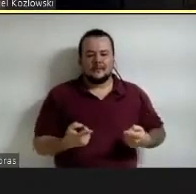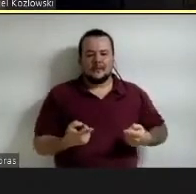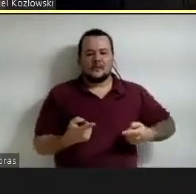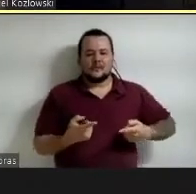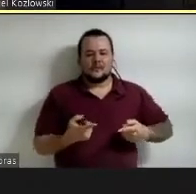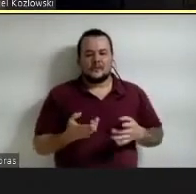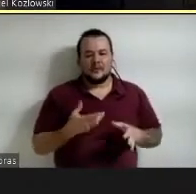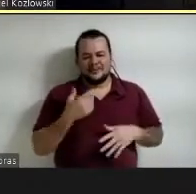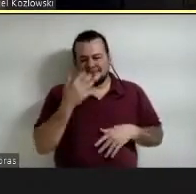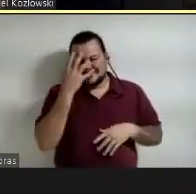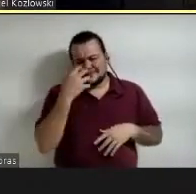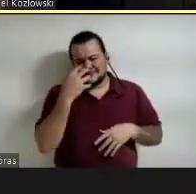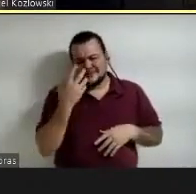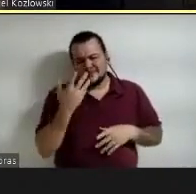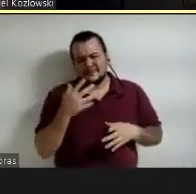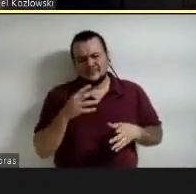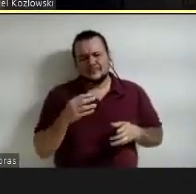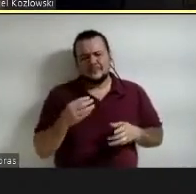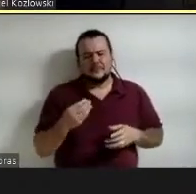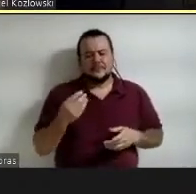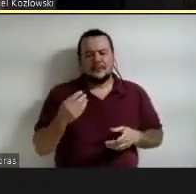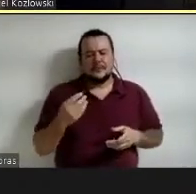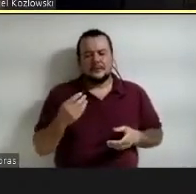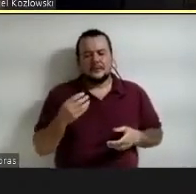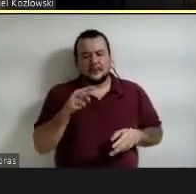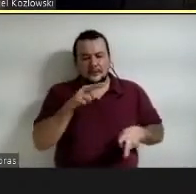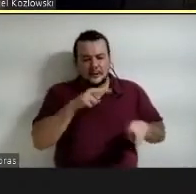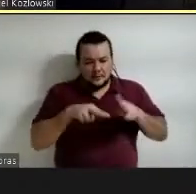sabe? E na nossa visão, durante a construção do livro,